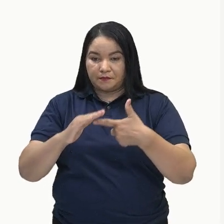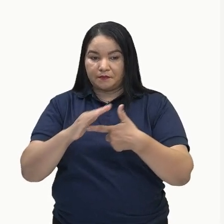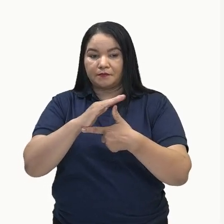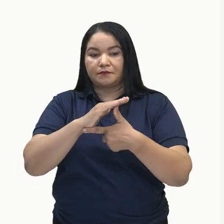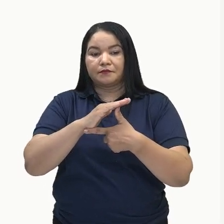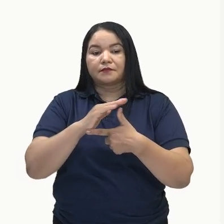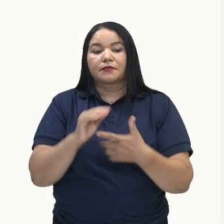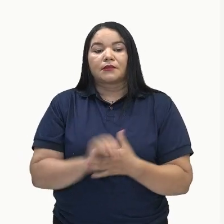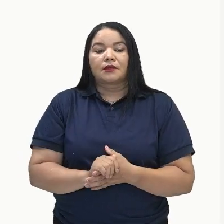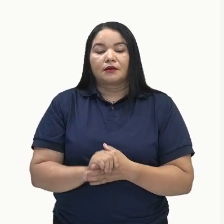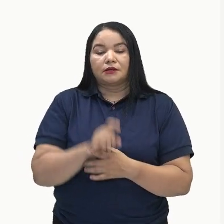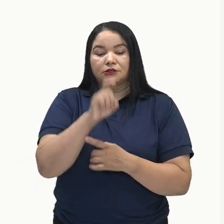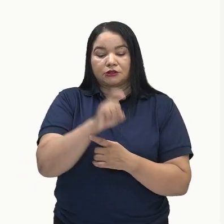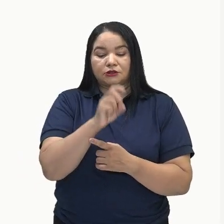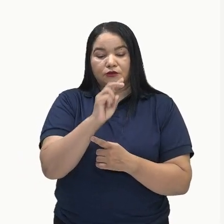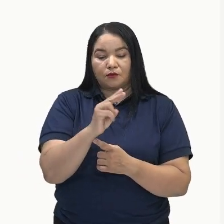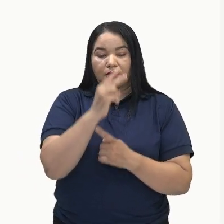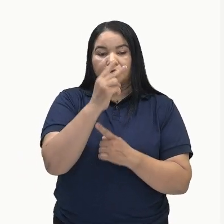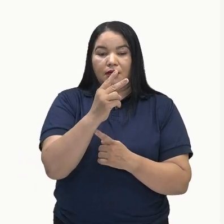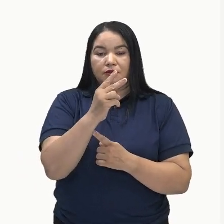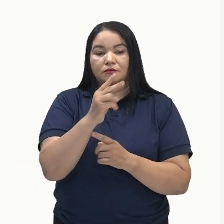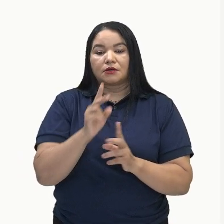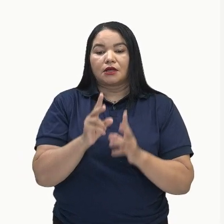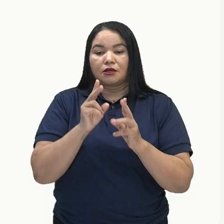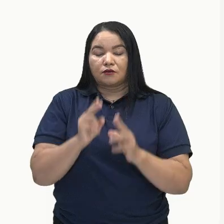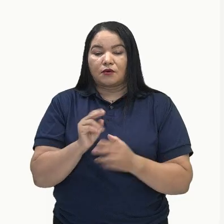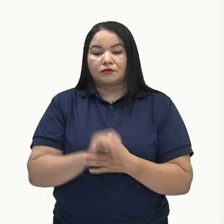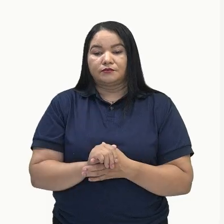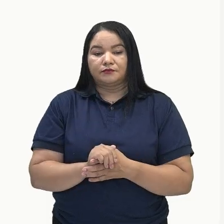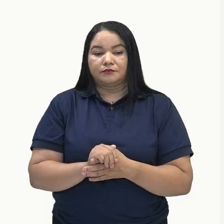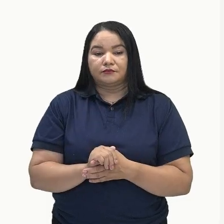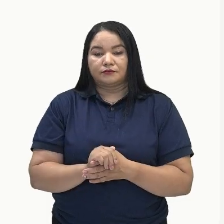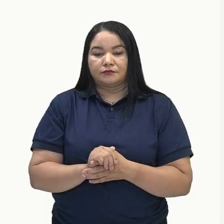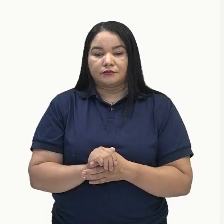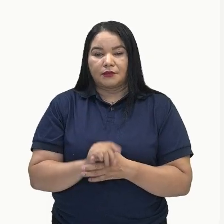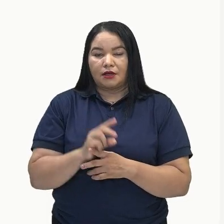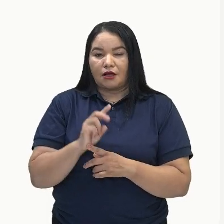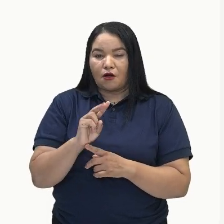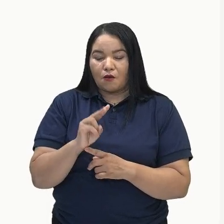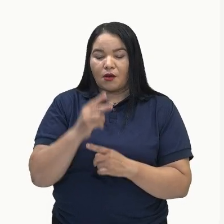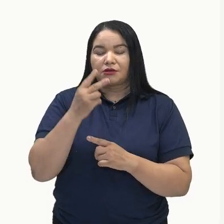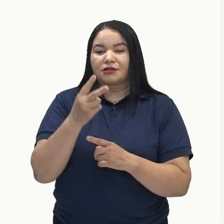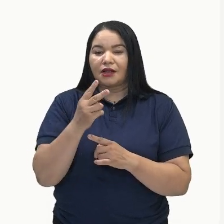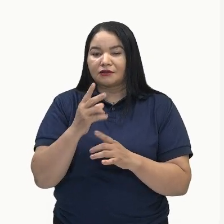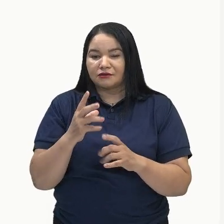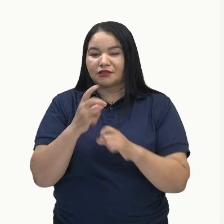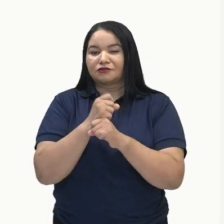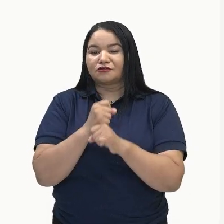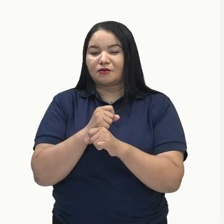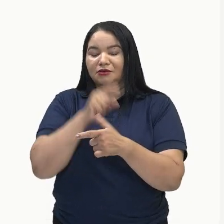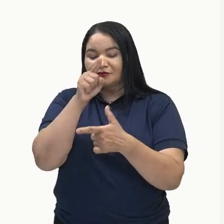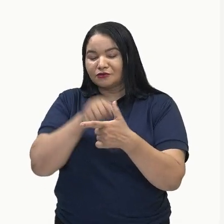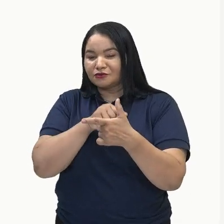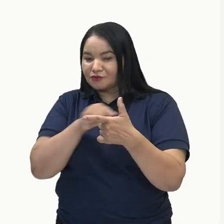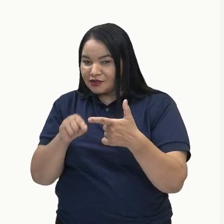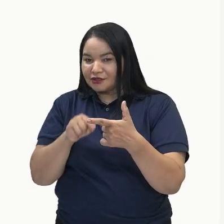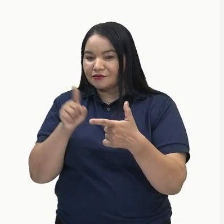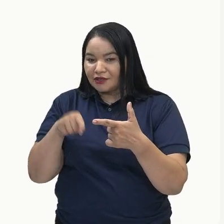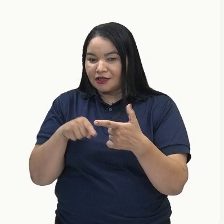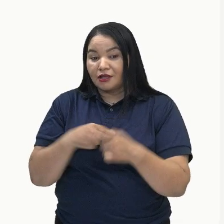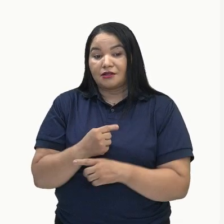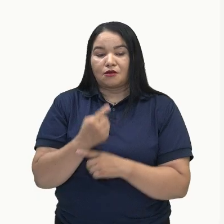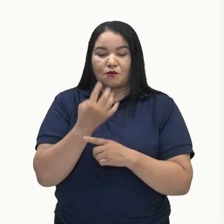x elevado ao quadrado é igual ao quadrado da soma dos catetos, certo? Então, um cateto mede